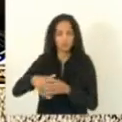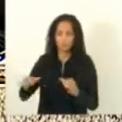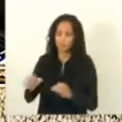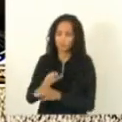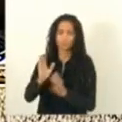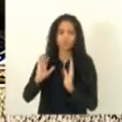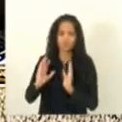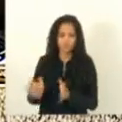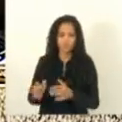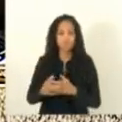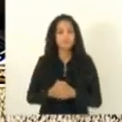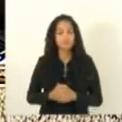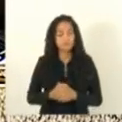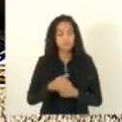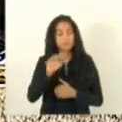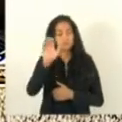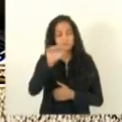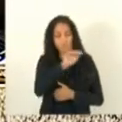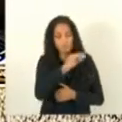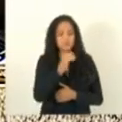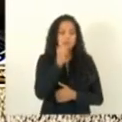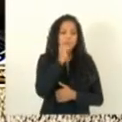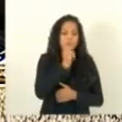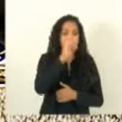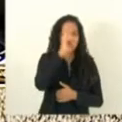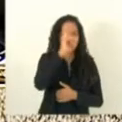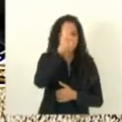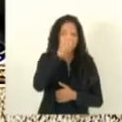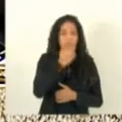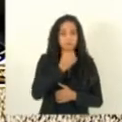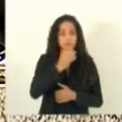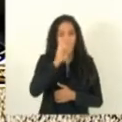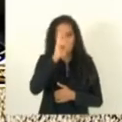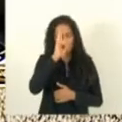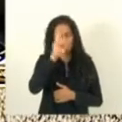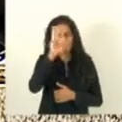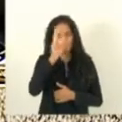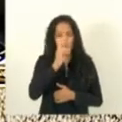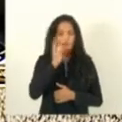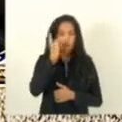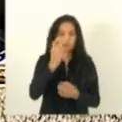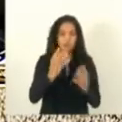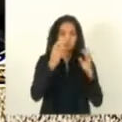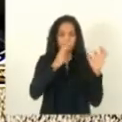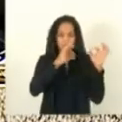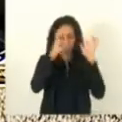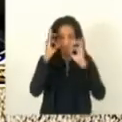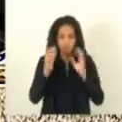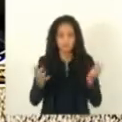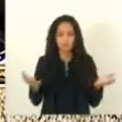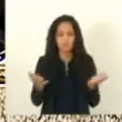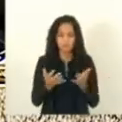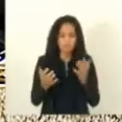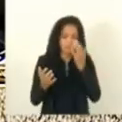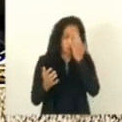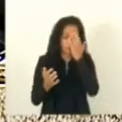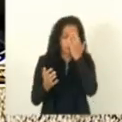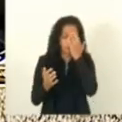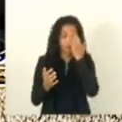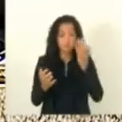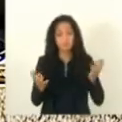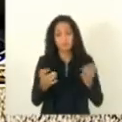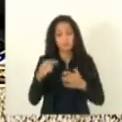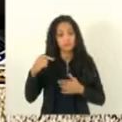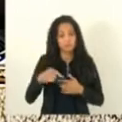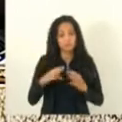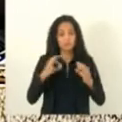votadas na sessão de hoje. E convido as senhoras e senhores que nos assistem nesse momento, deputados desta Casa de